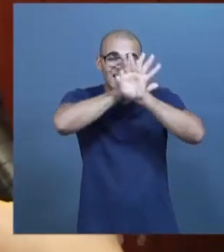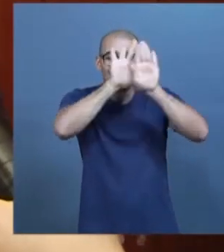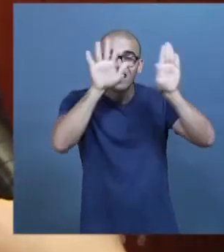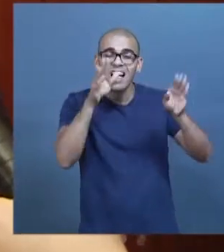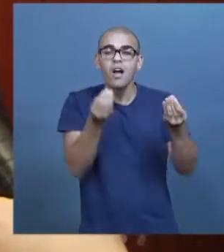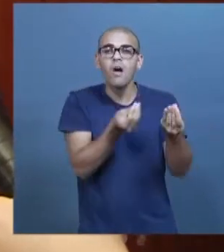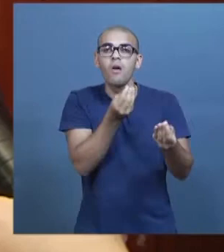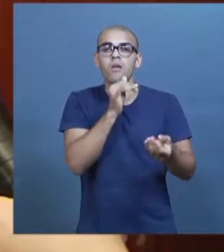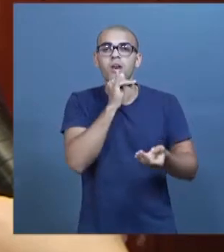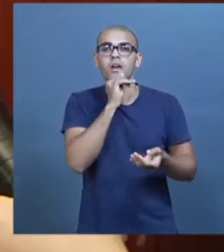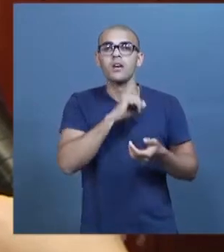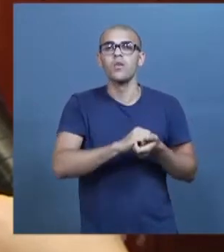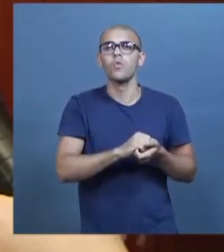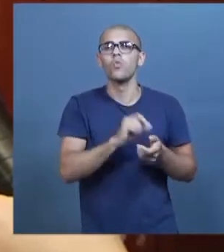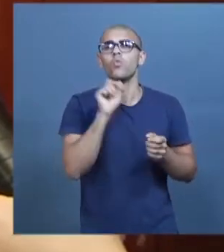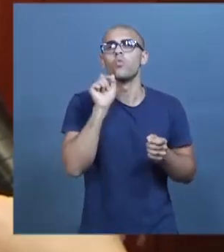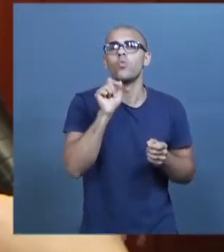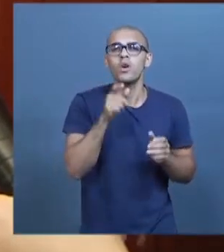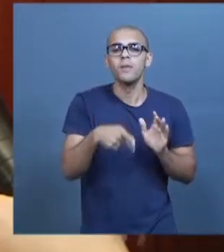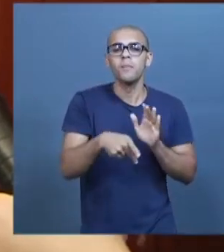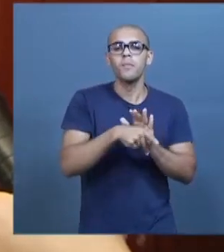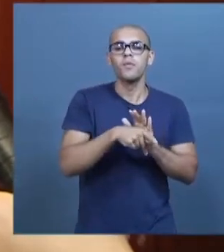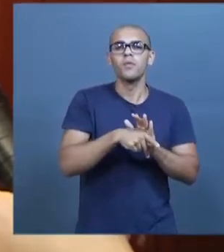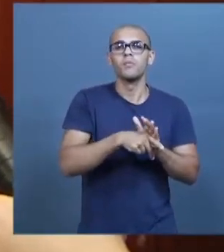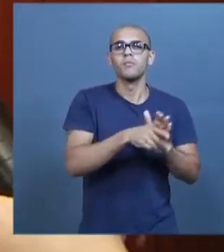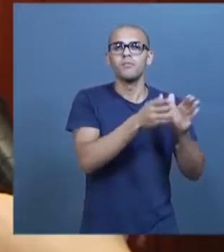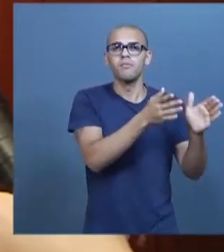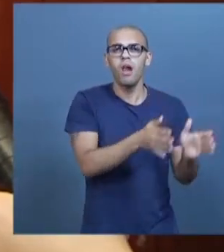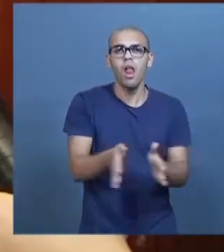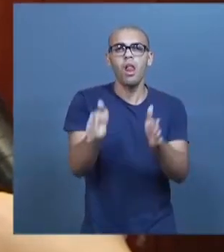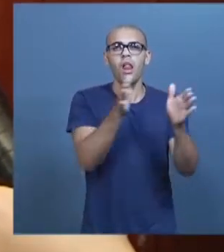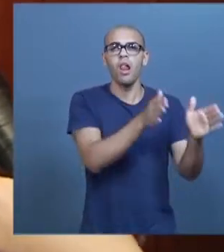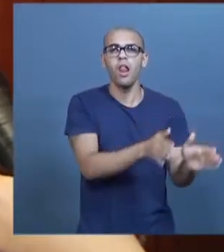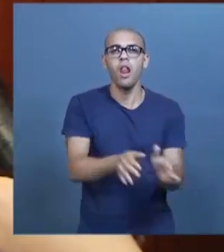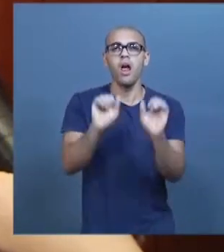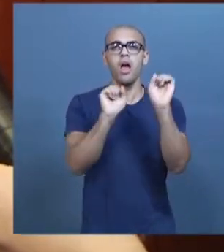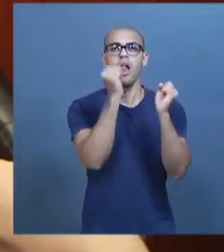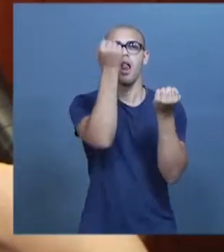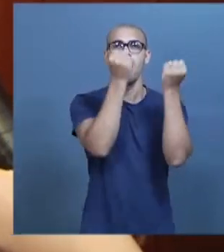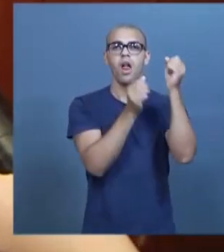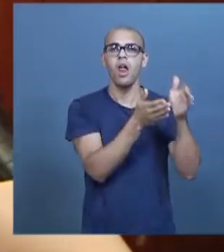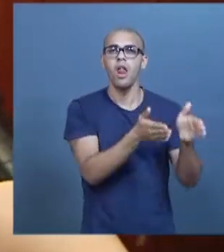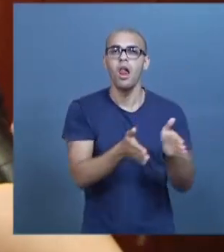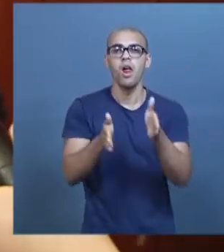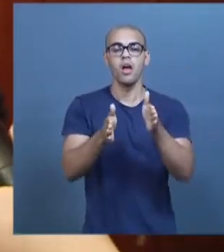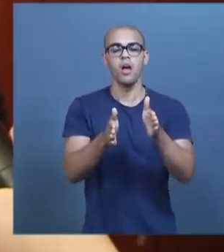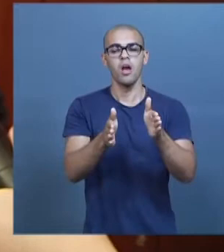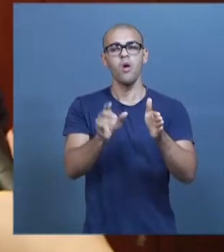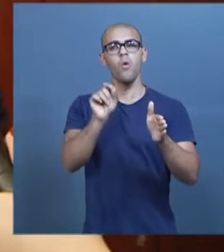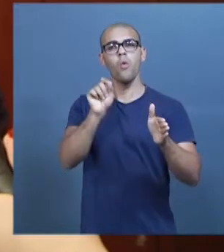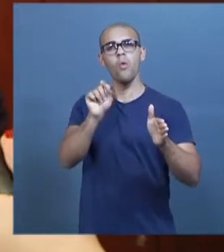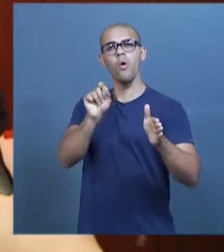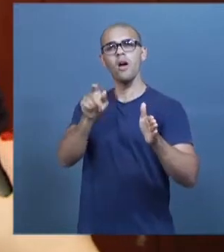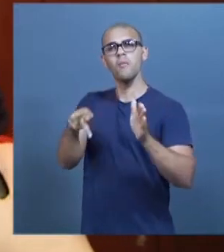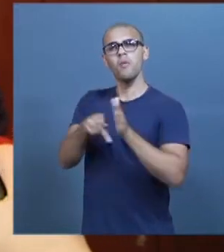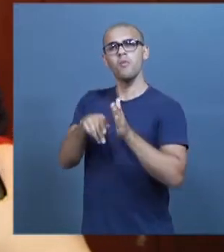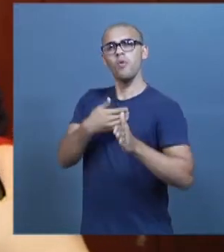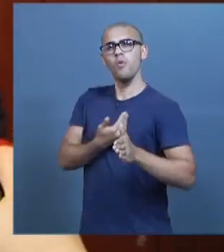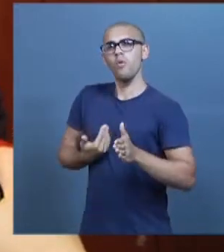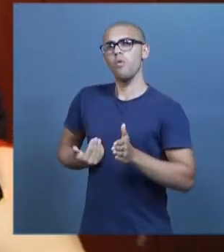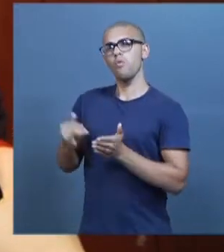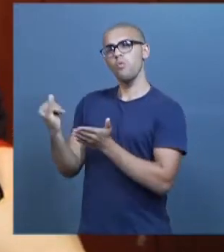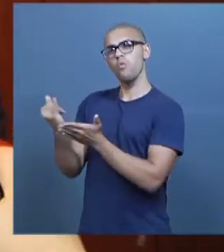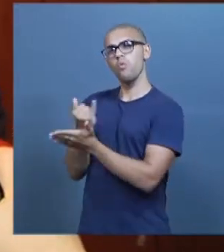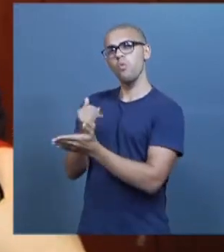daquele produto realmente tem a ver com a produção dele e com a comercialização, e o que tem a ver com